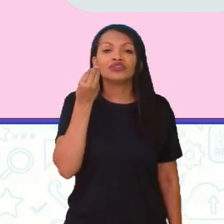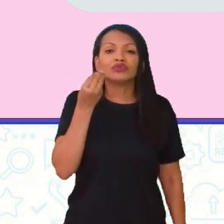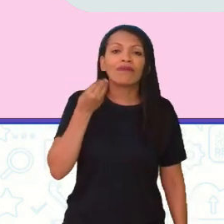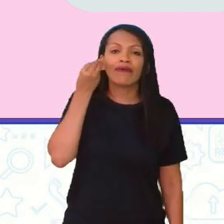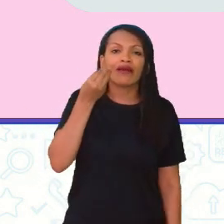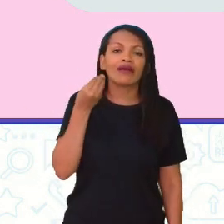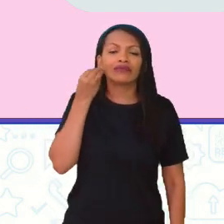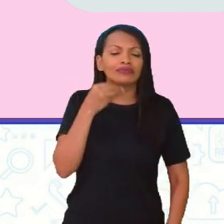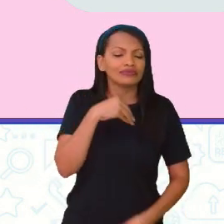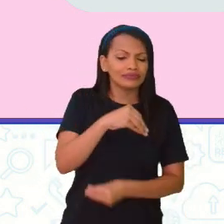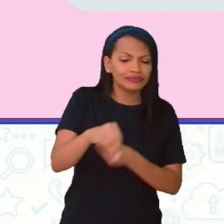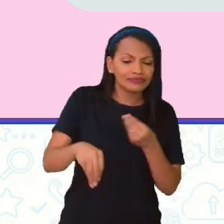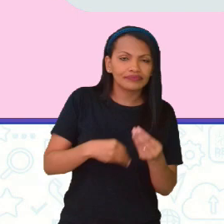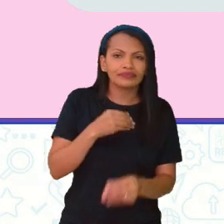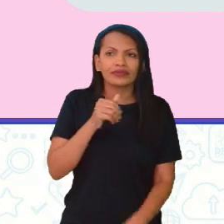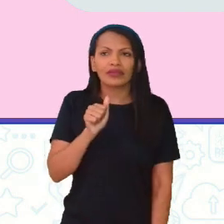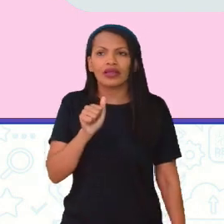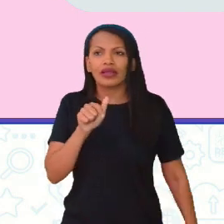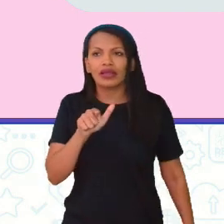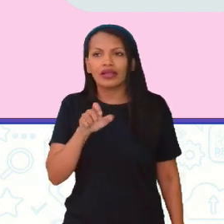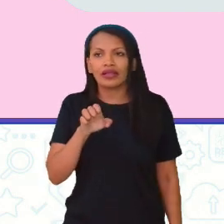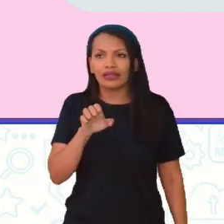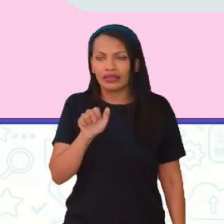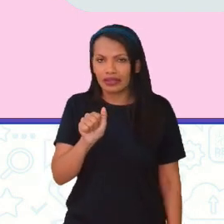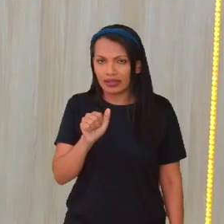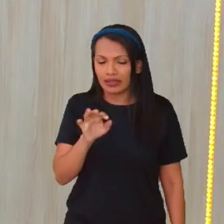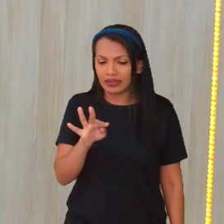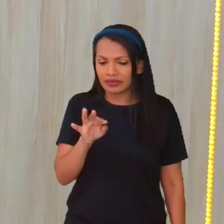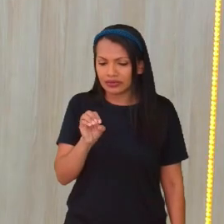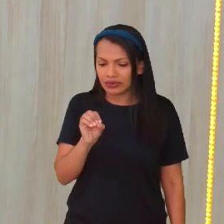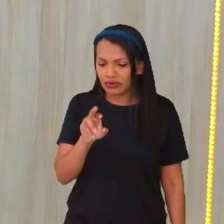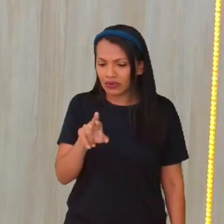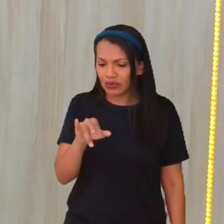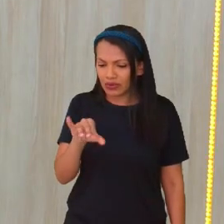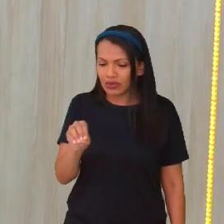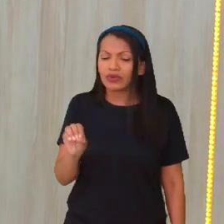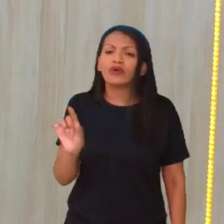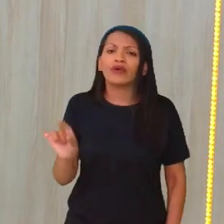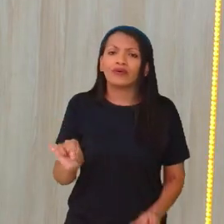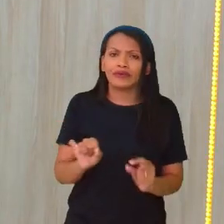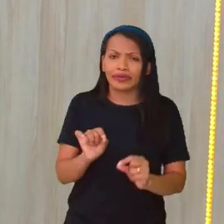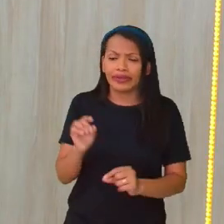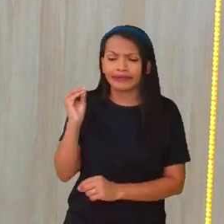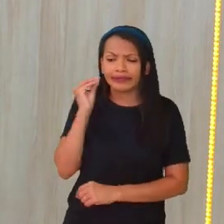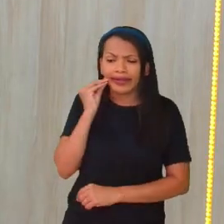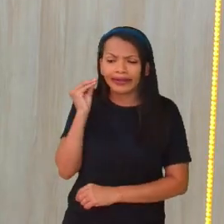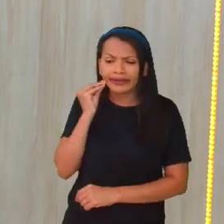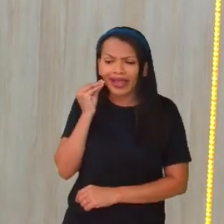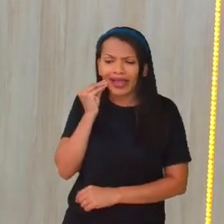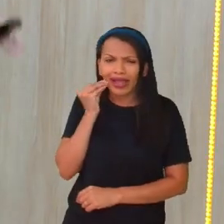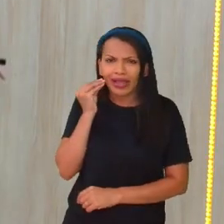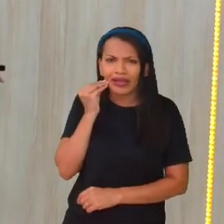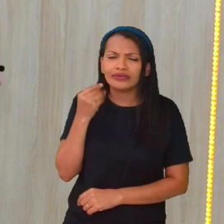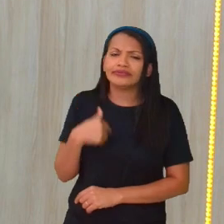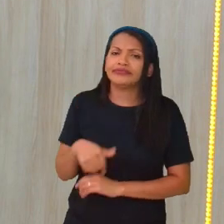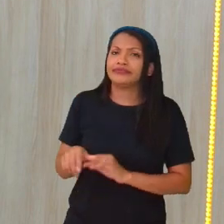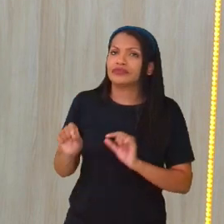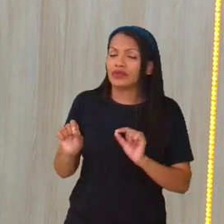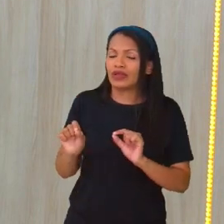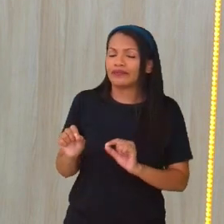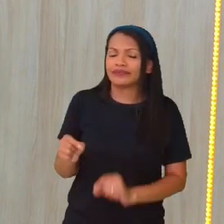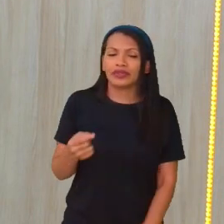Essa palavra dá a impressão que é ao acaso. Não é não, pessoal. Experimento aleatório significa, de manhã cedo, como é